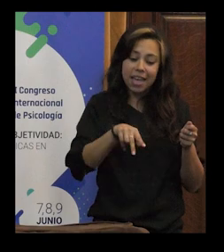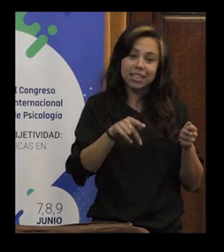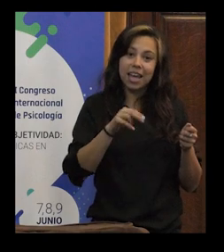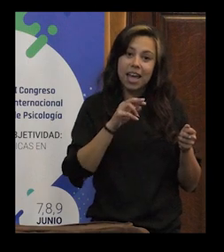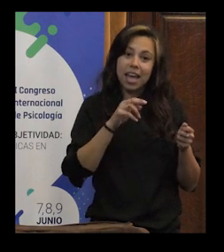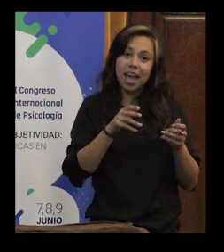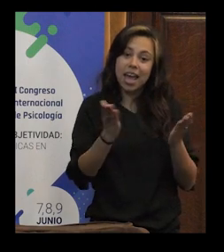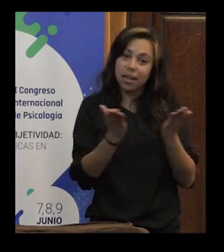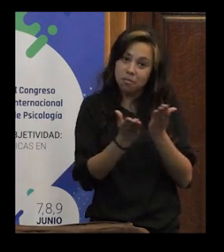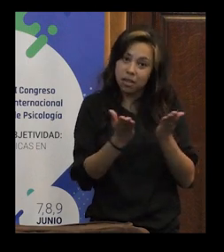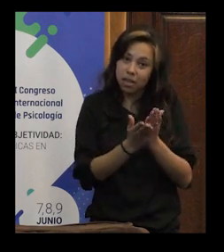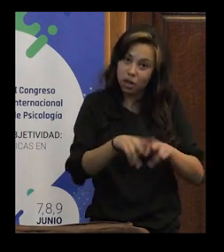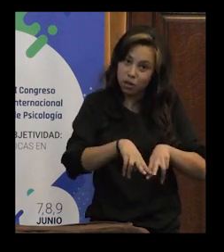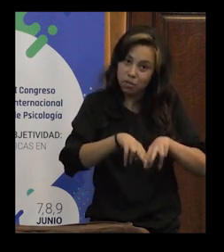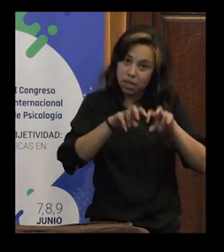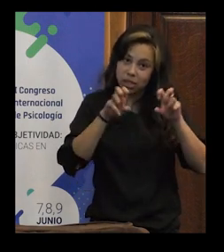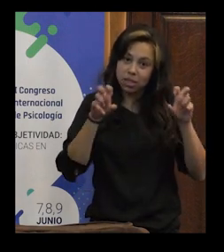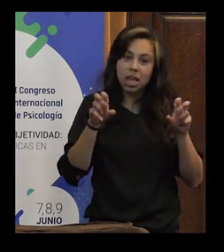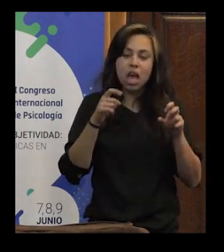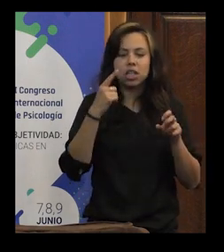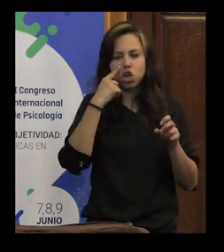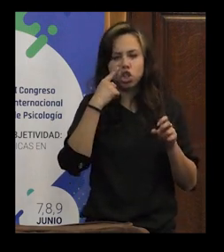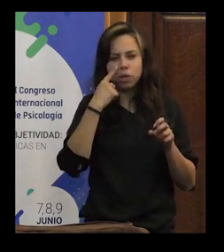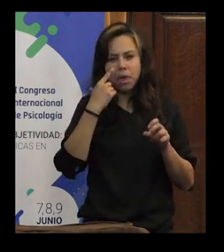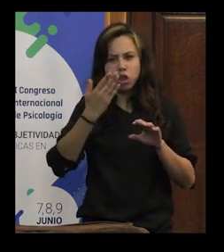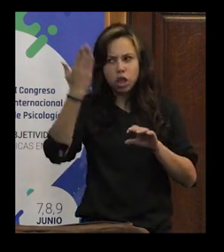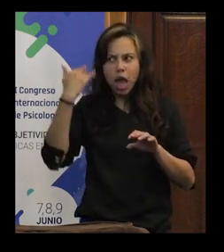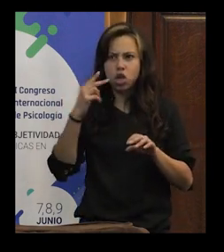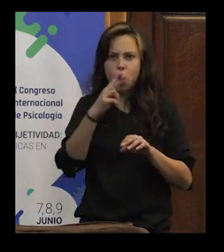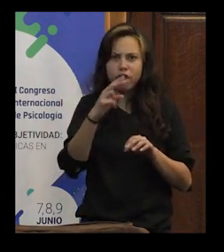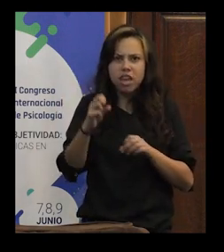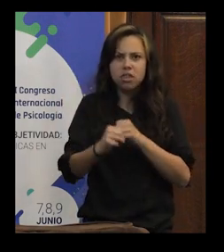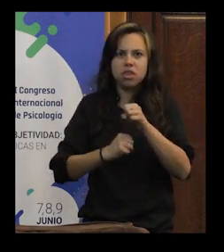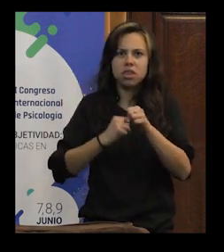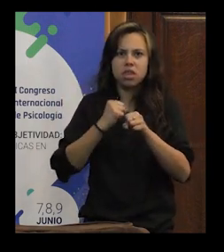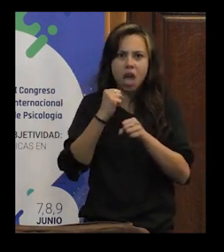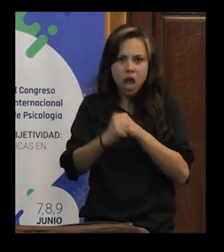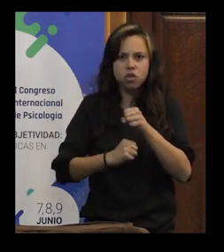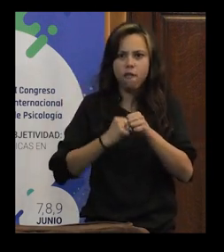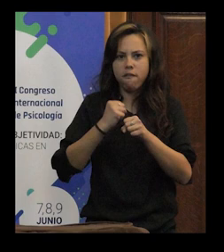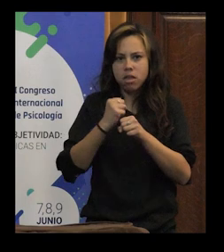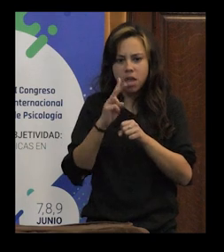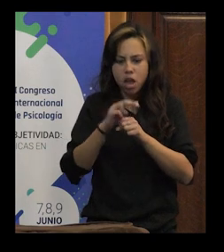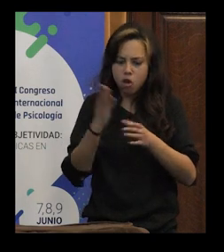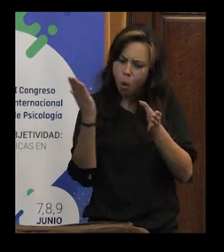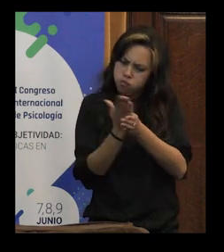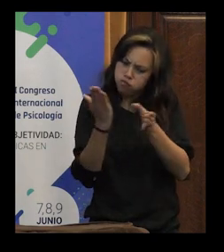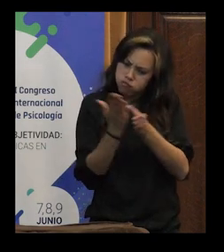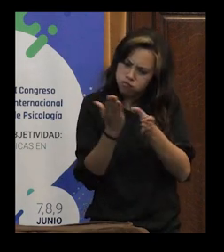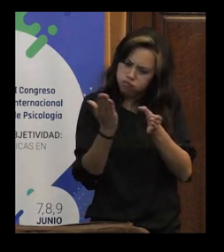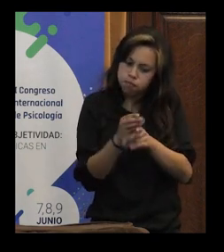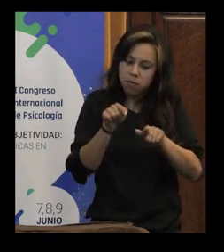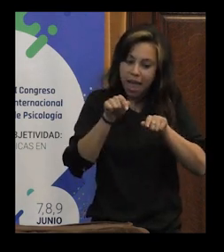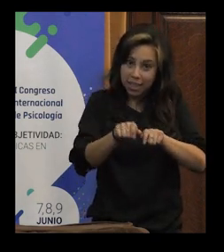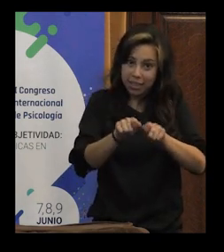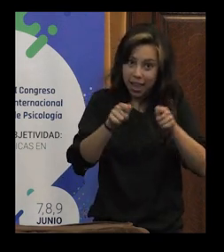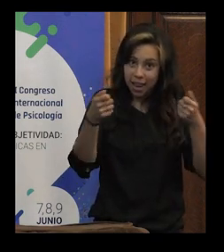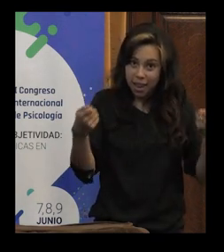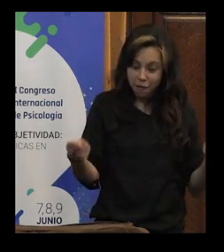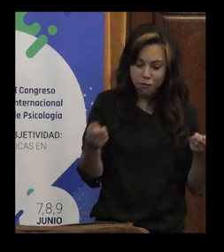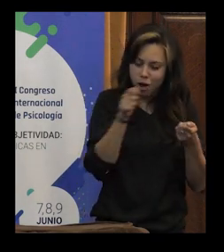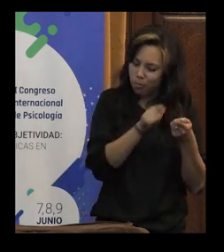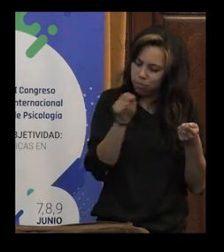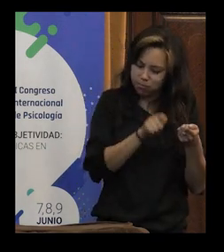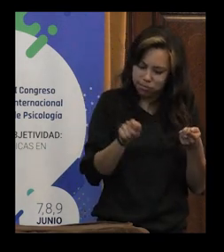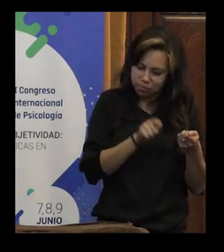com um seguimento de 20 anos de todos os médicos registrados no Royal College